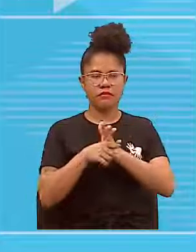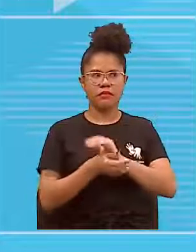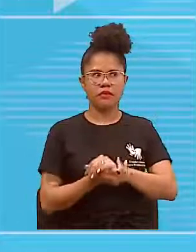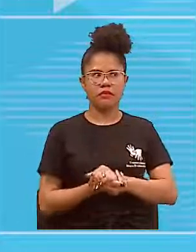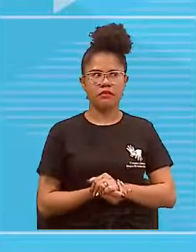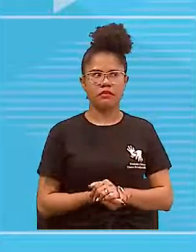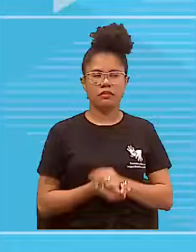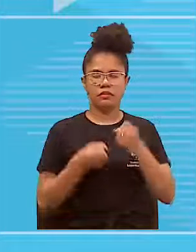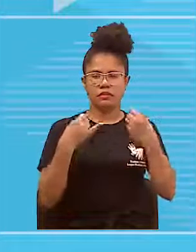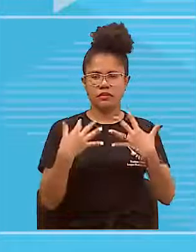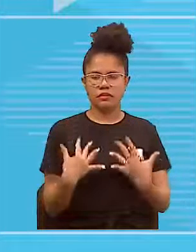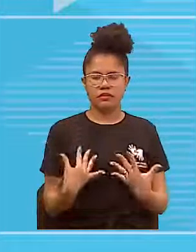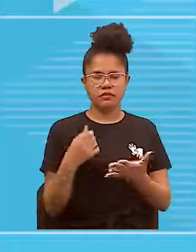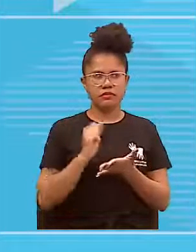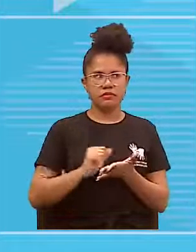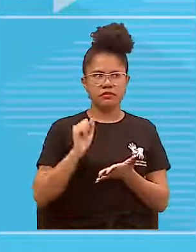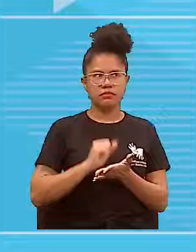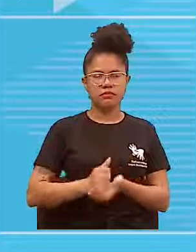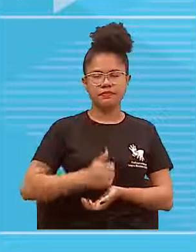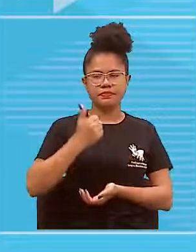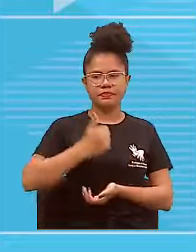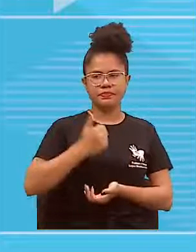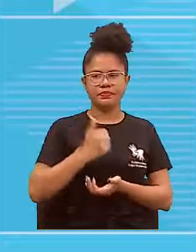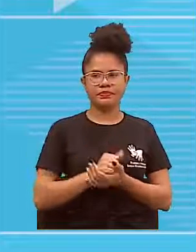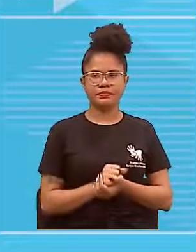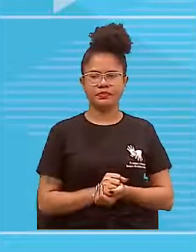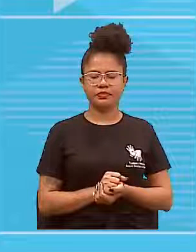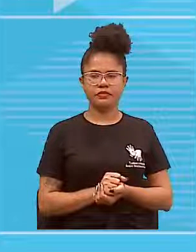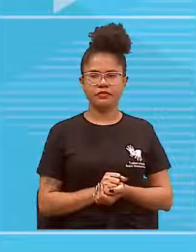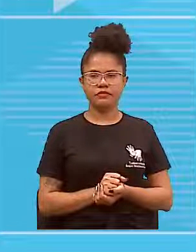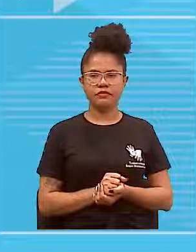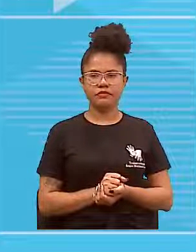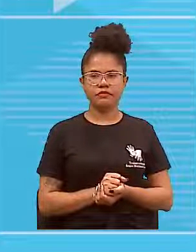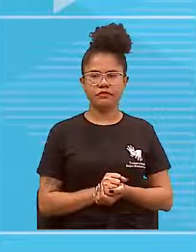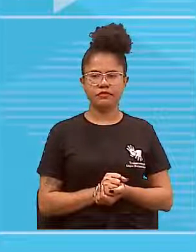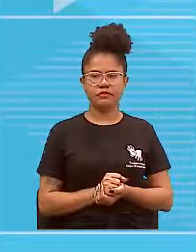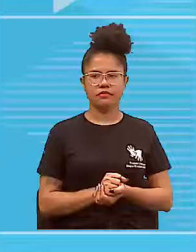Vou escrever aqui, ó. Primeiro passo, dados.